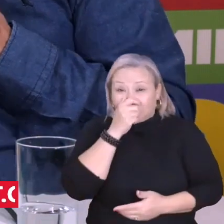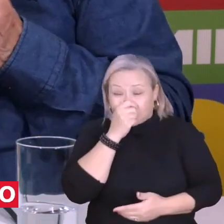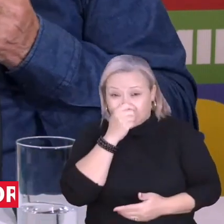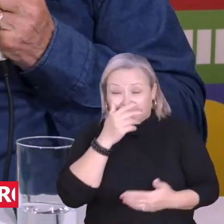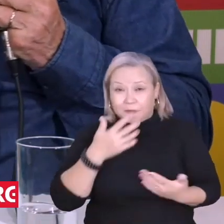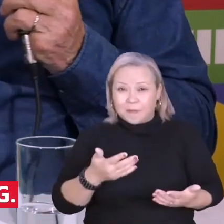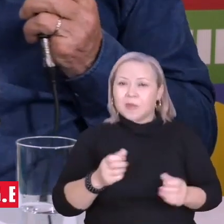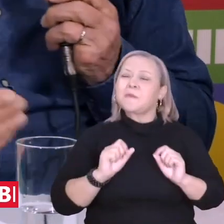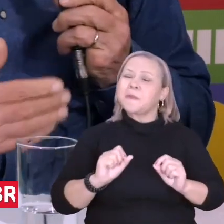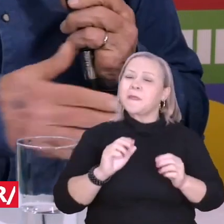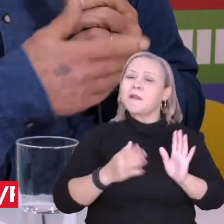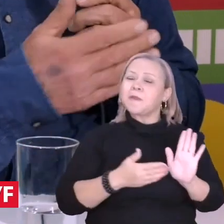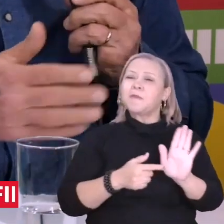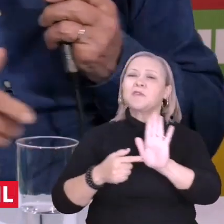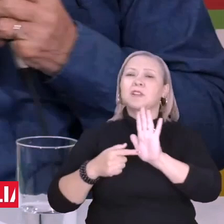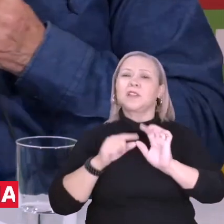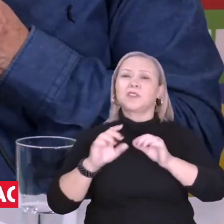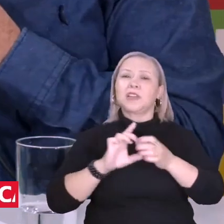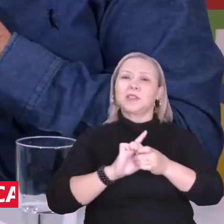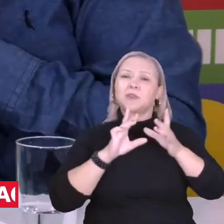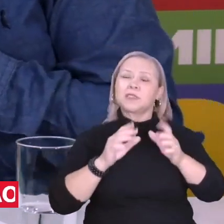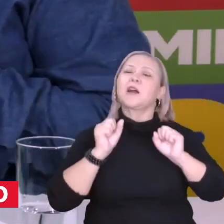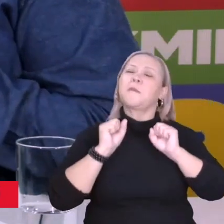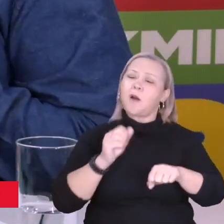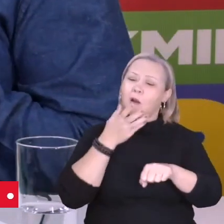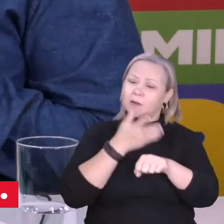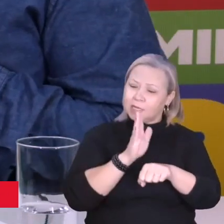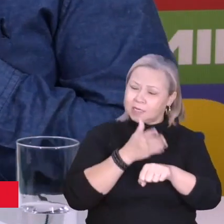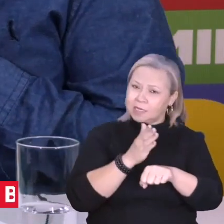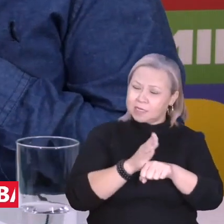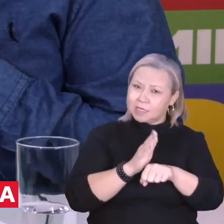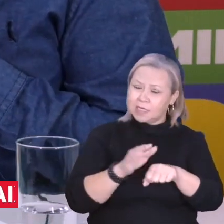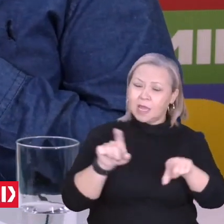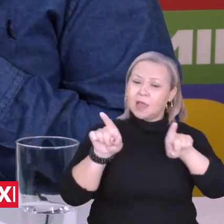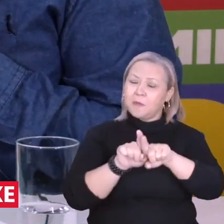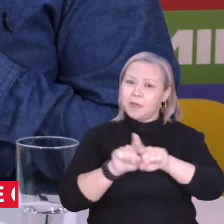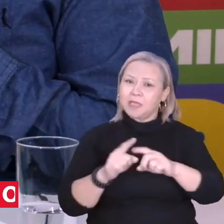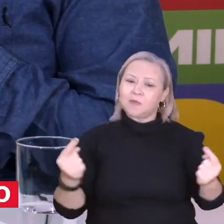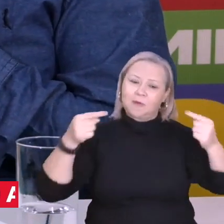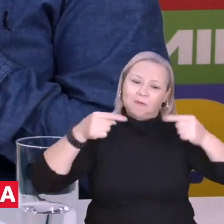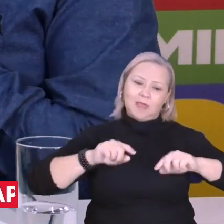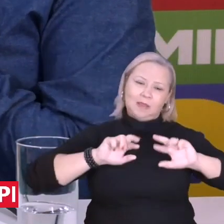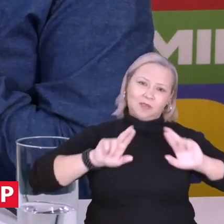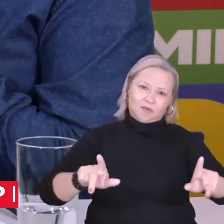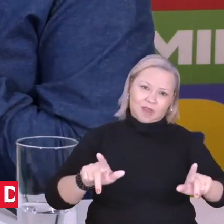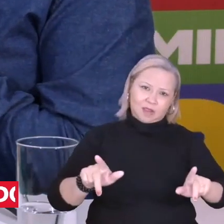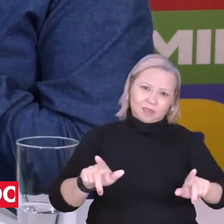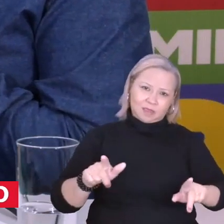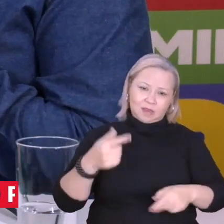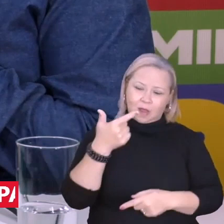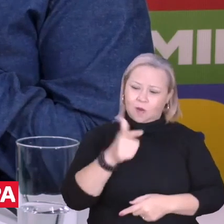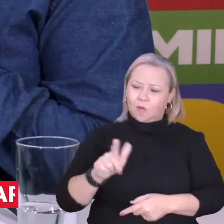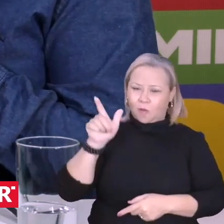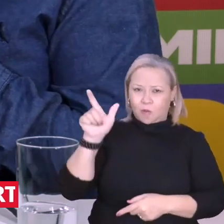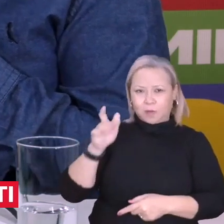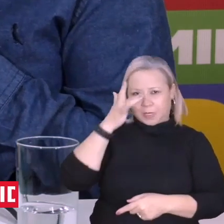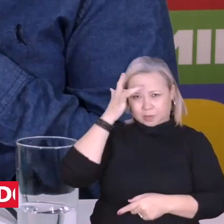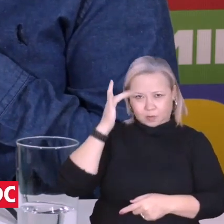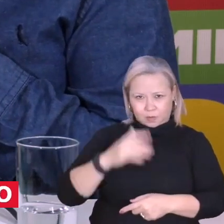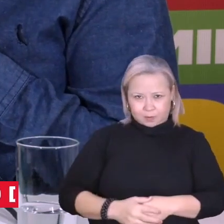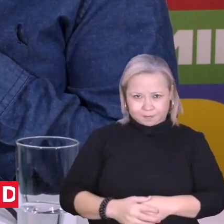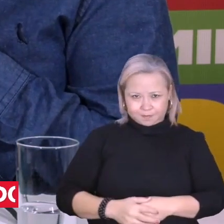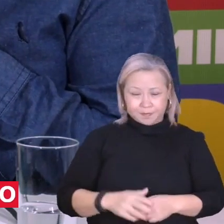Nesta segunda-feira, o presidente Lula e a ex-ministra do Meio Ambiente, Marina Silva, concederam entrevista coletiva à imprensa no